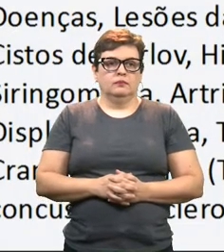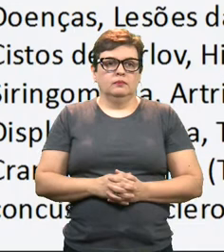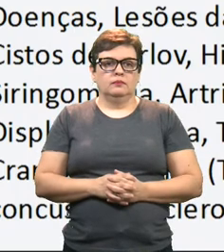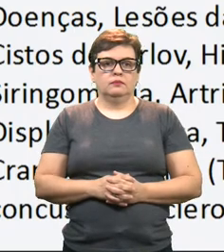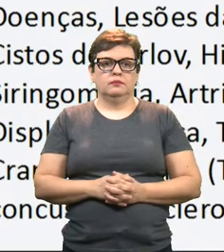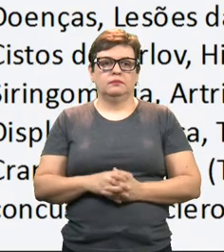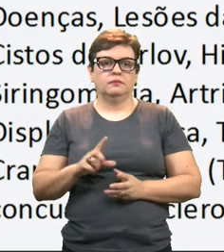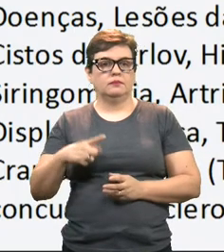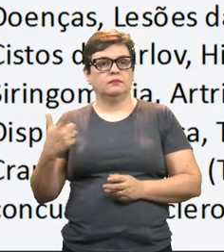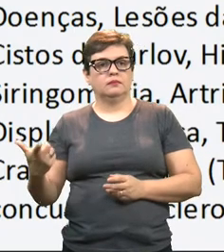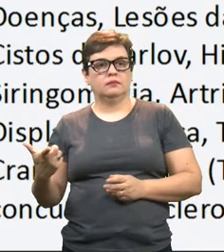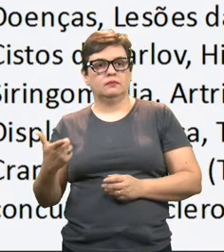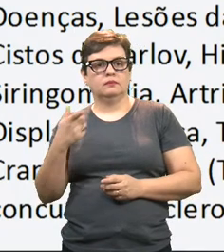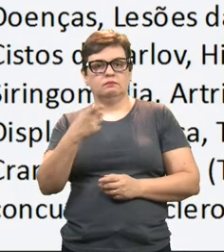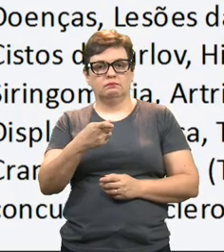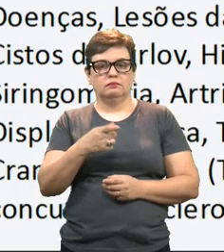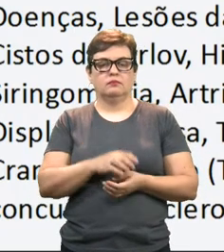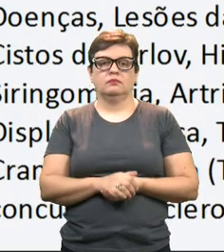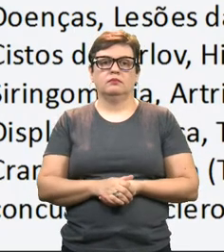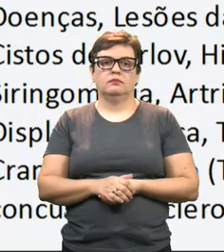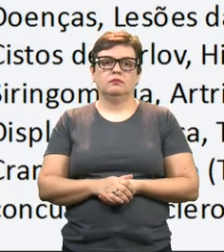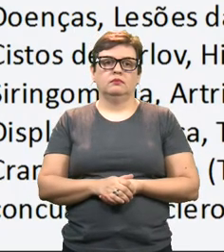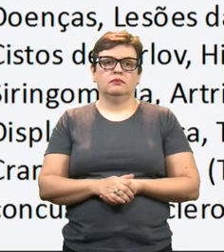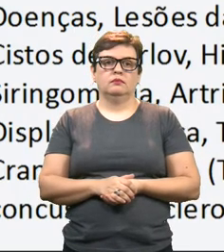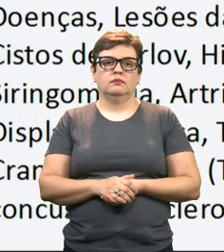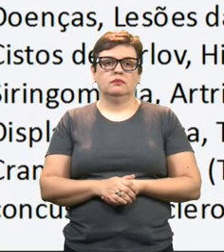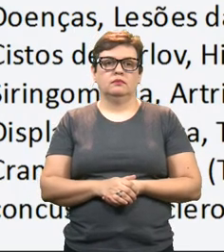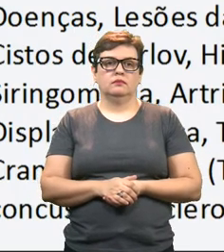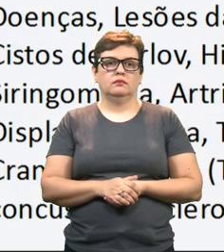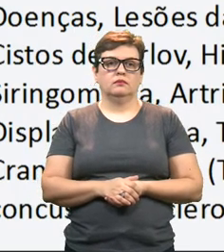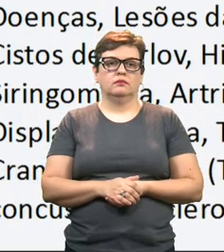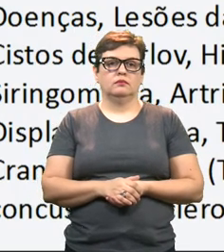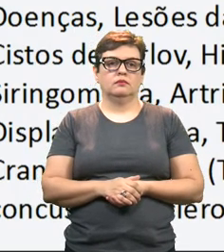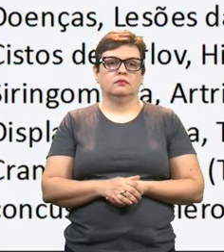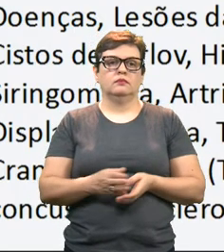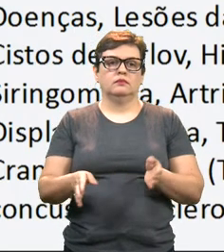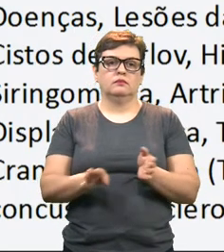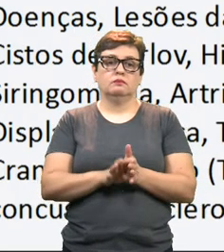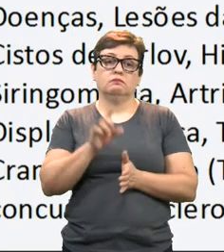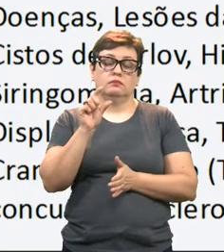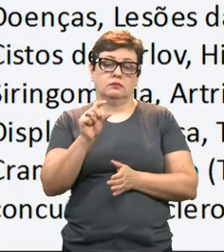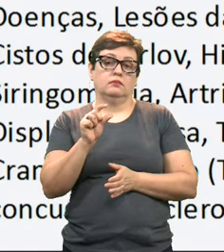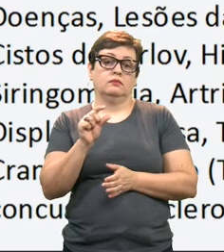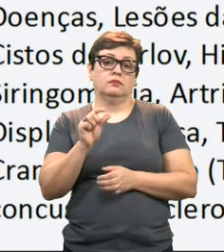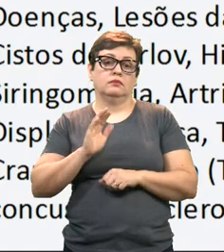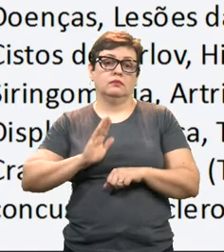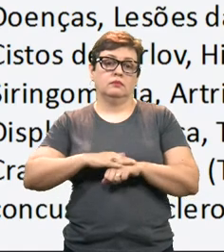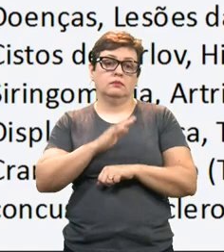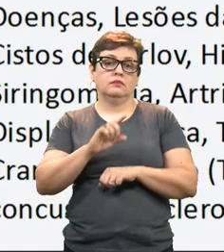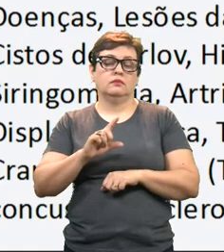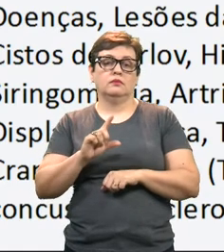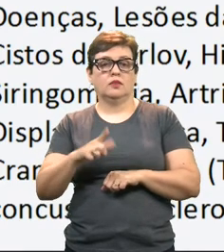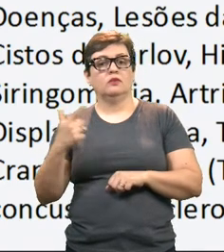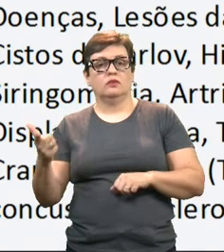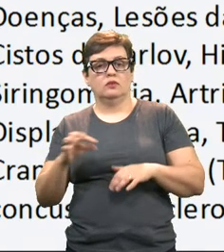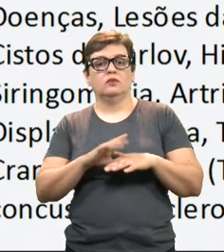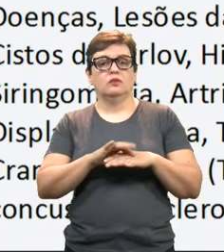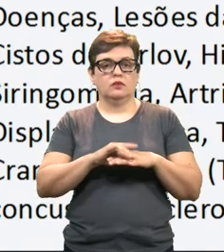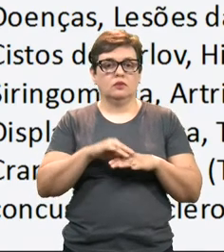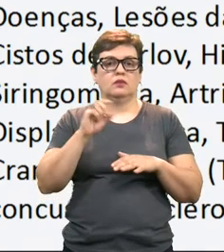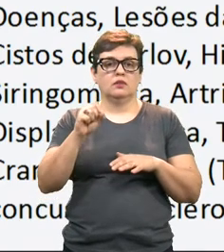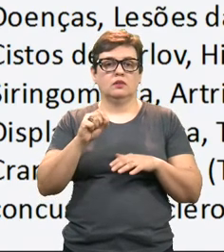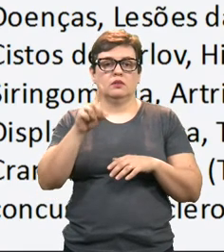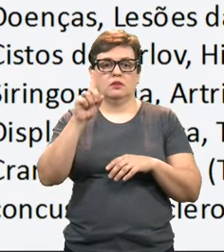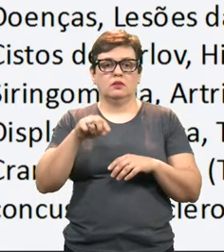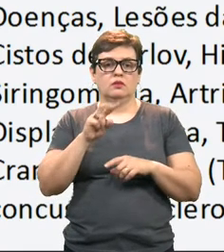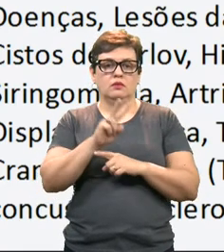Nesse outro slide também, traz mais um pouco, né, das doenças tratáveis, para